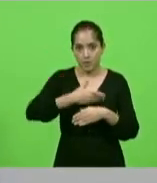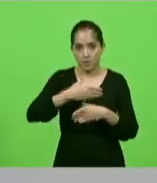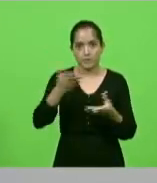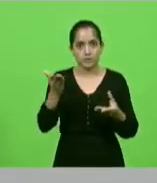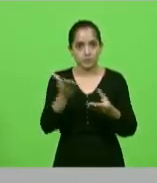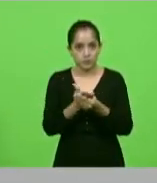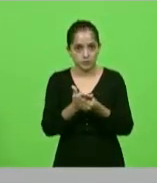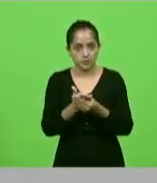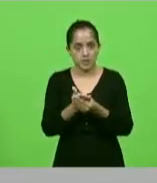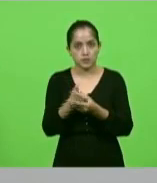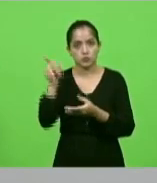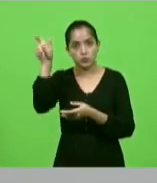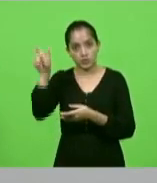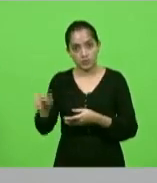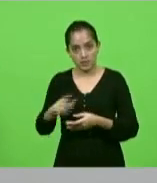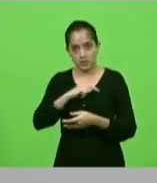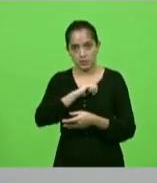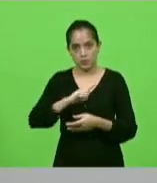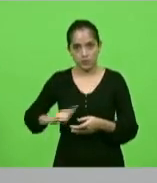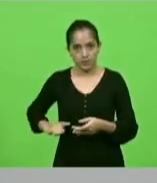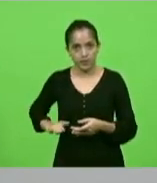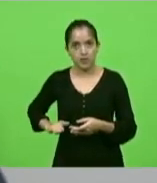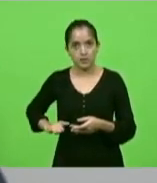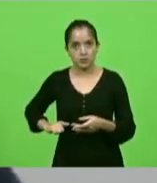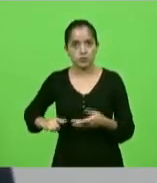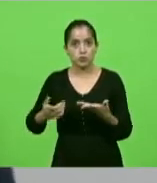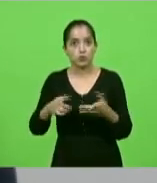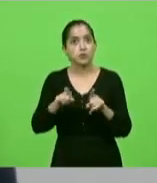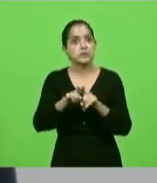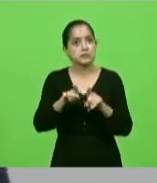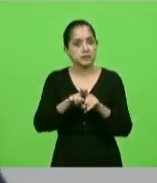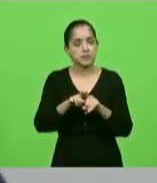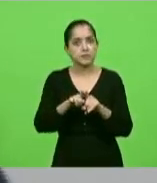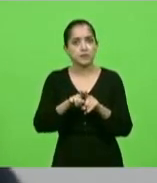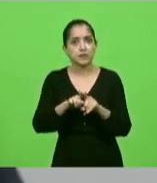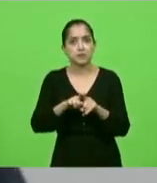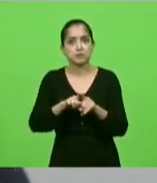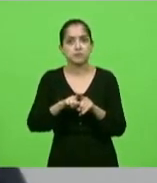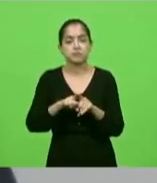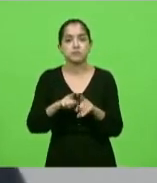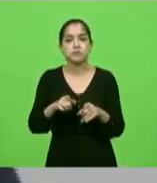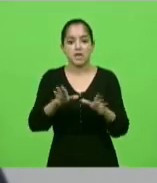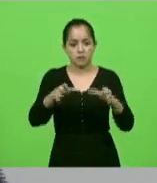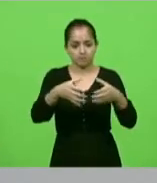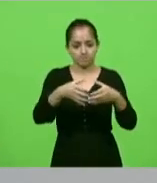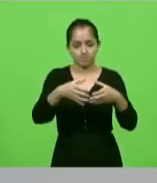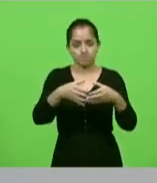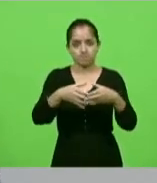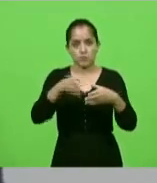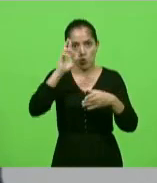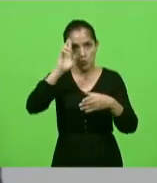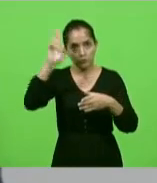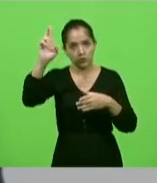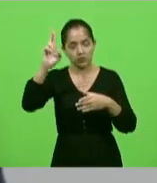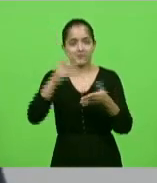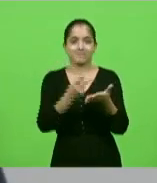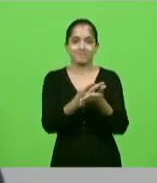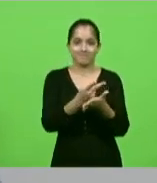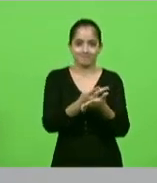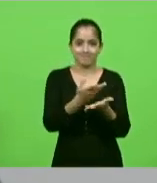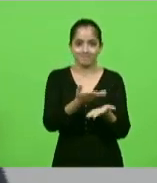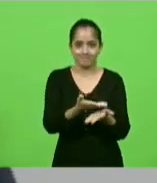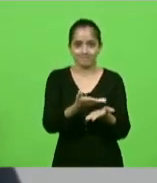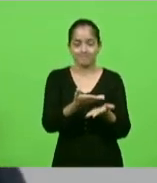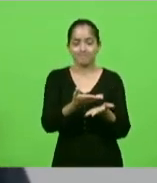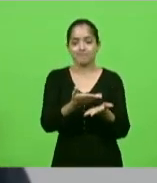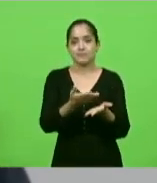processo que o senhor governador do Estado estaria também governando essa organização tida como malfeitores,